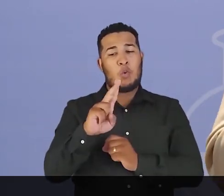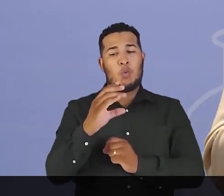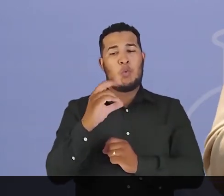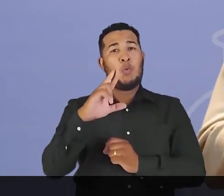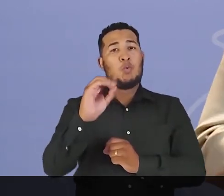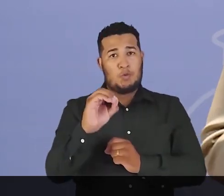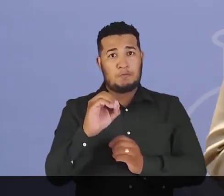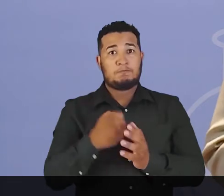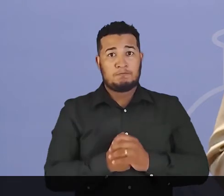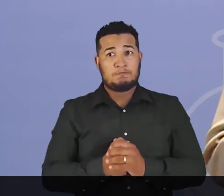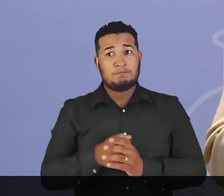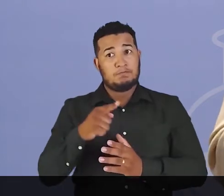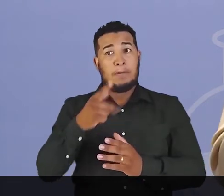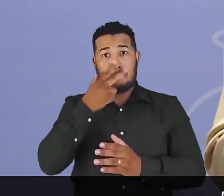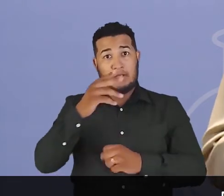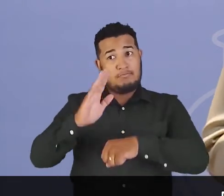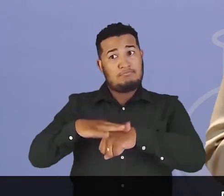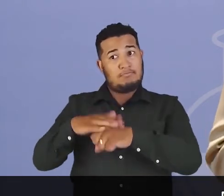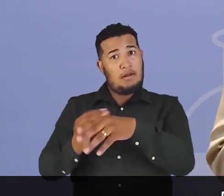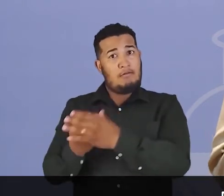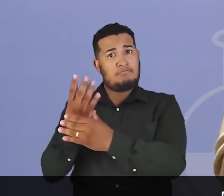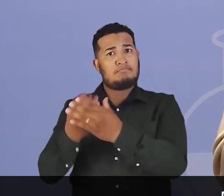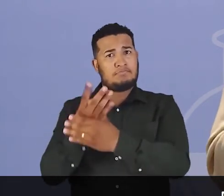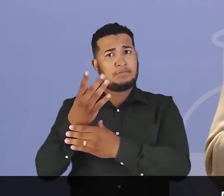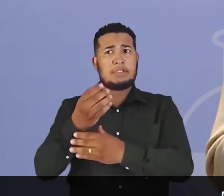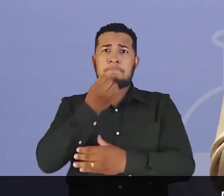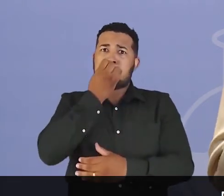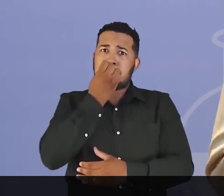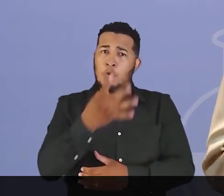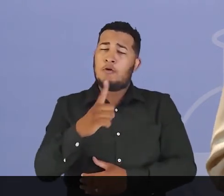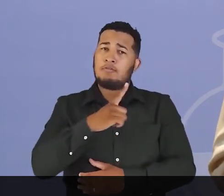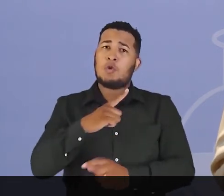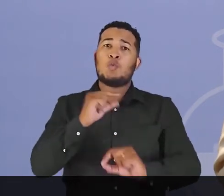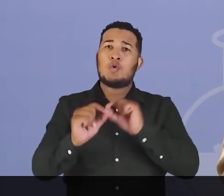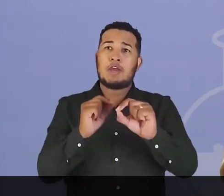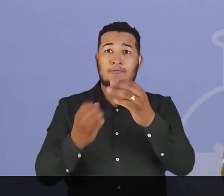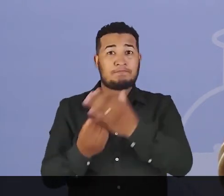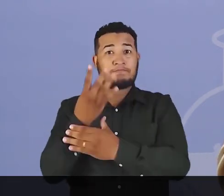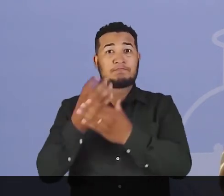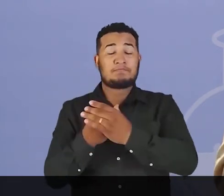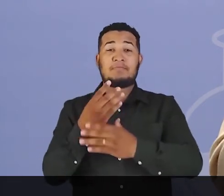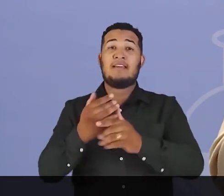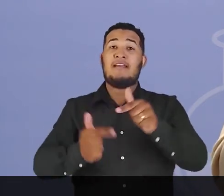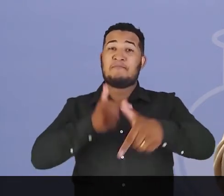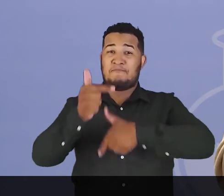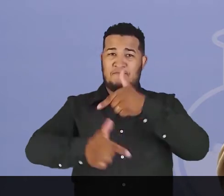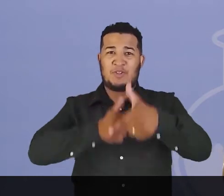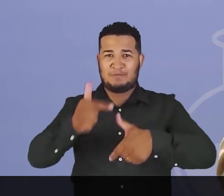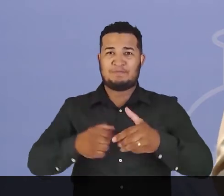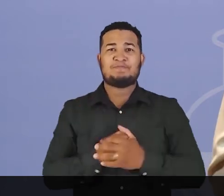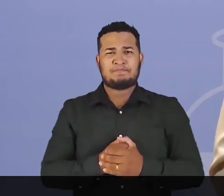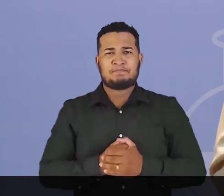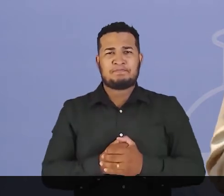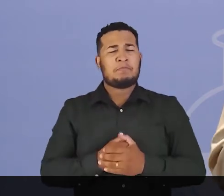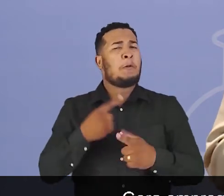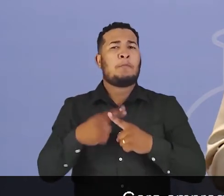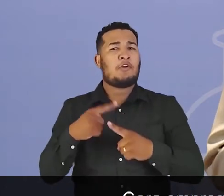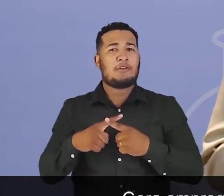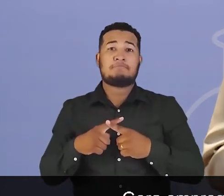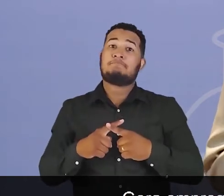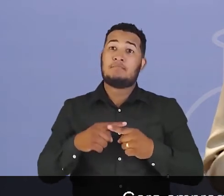um capital produtivo. E esse capital produtivo tem um fator muito positivo, gera emprego.